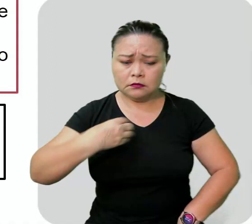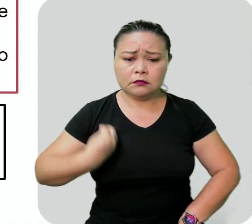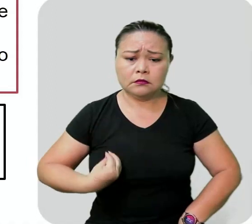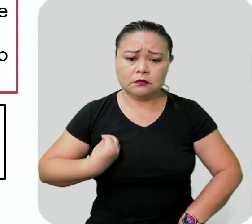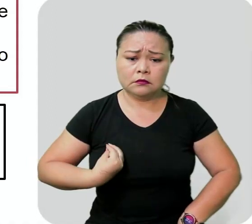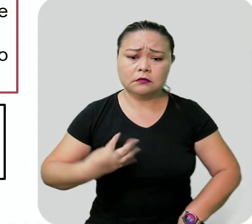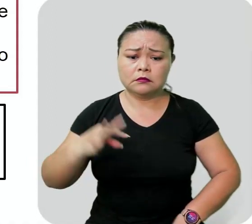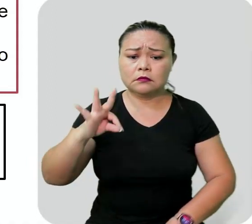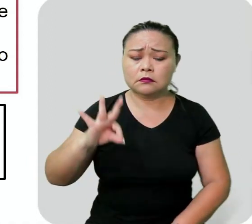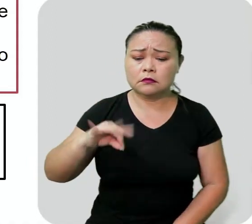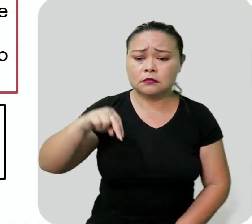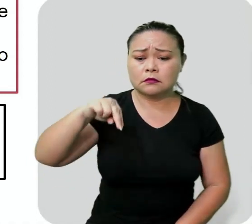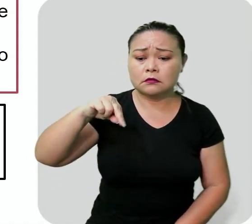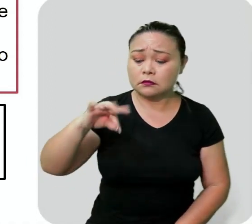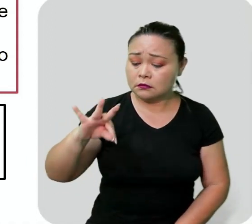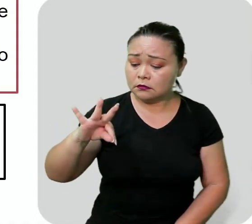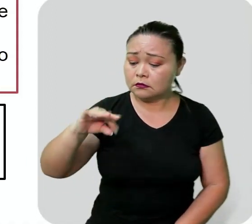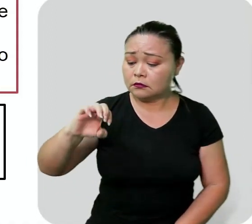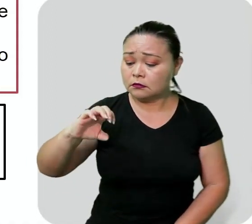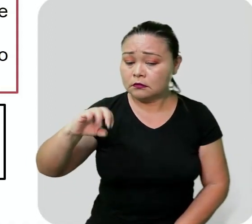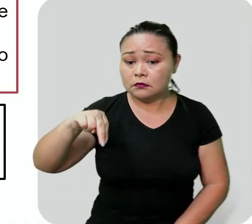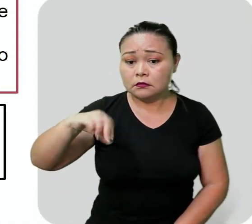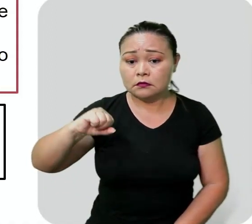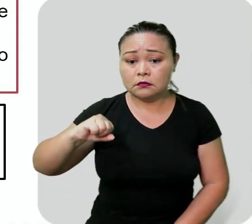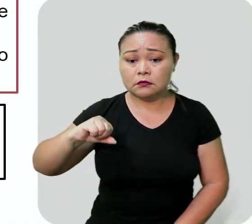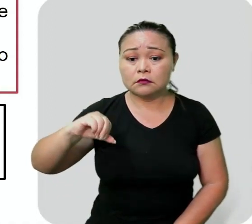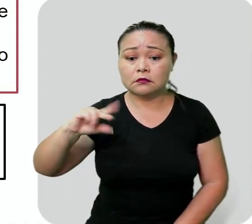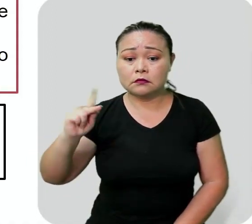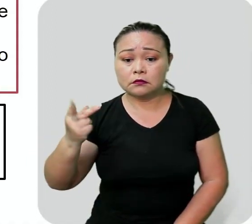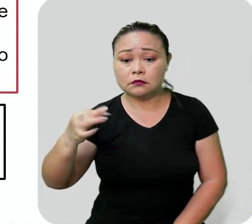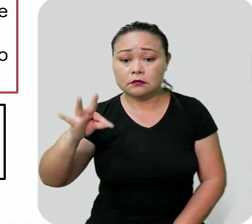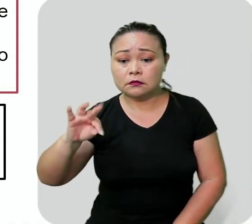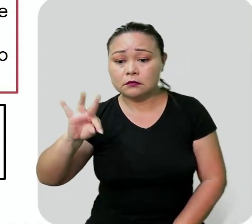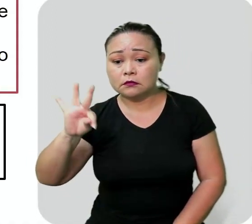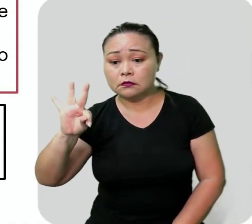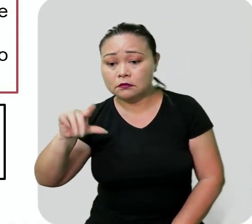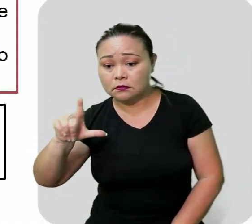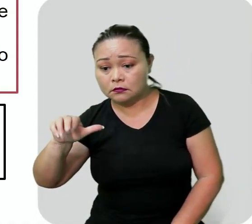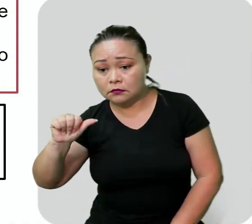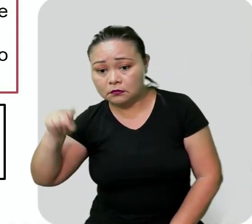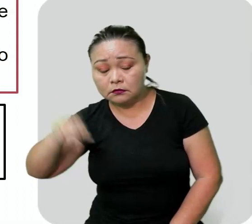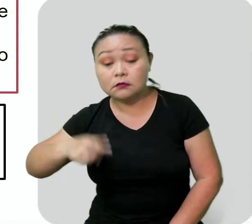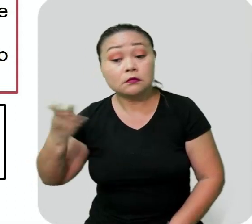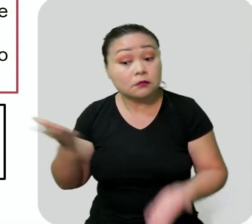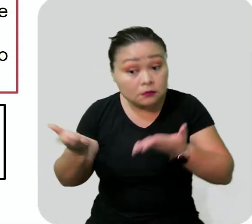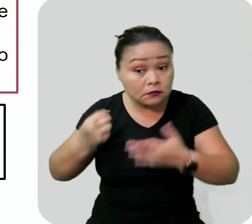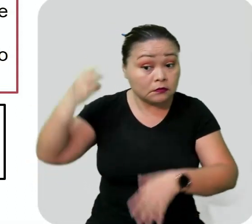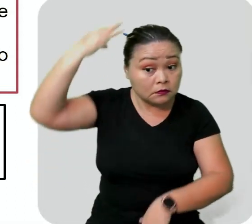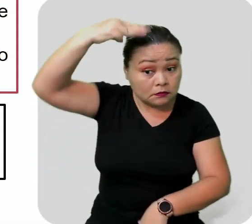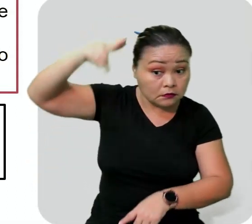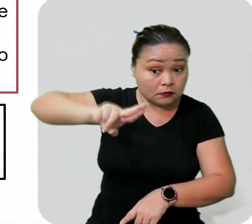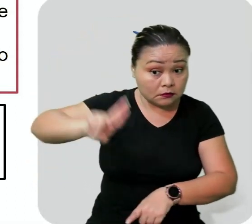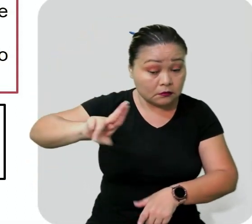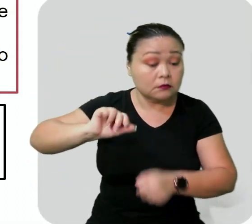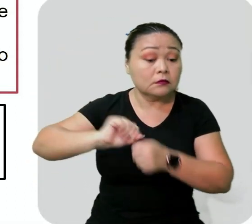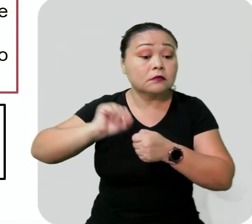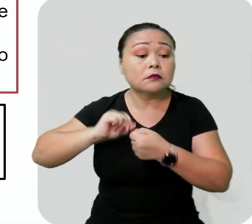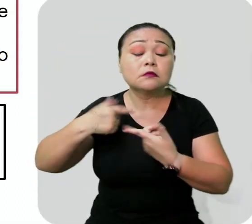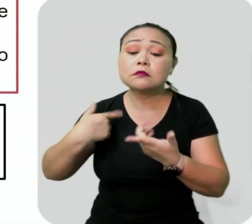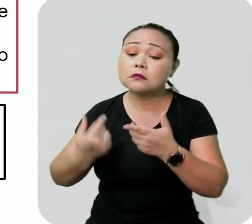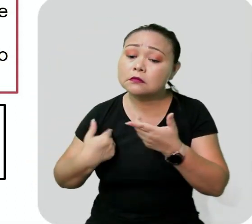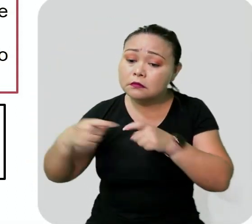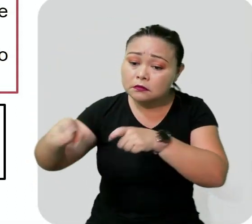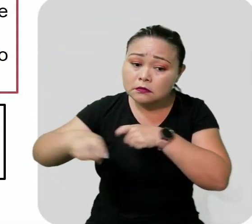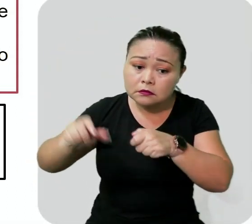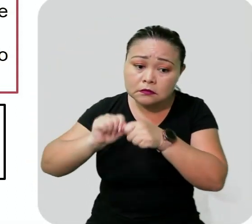de Tecnotitlán, que é atual México. Também plantavam o milho, o feijão, o cacau, o algodão,